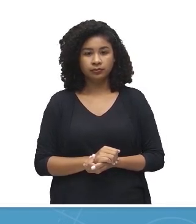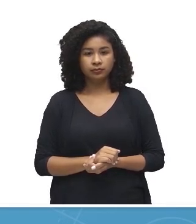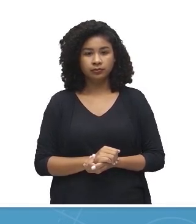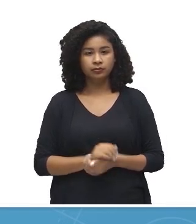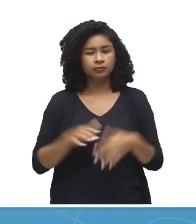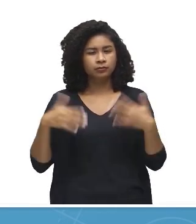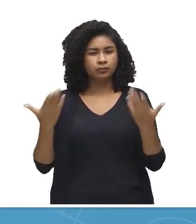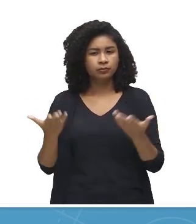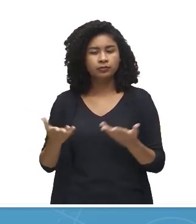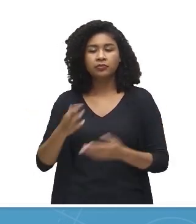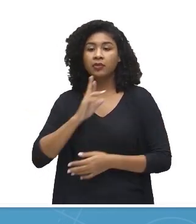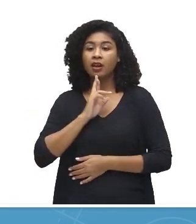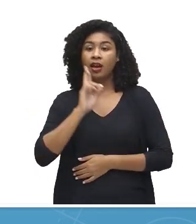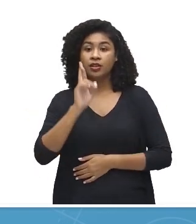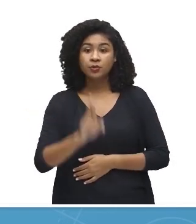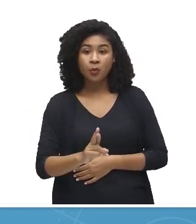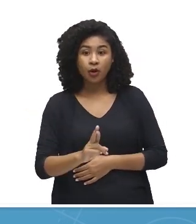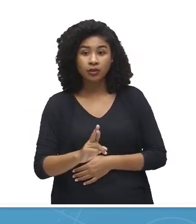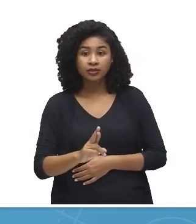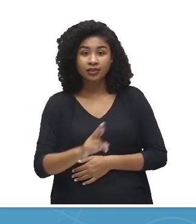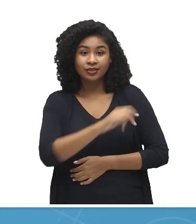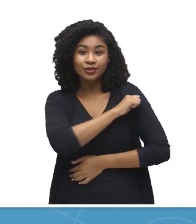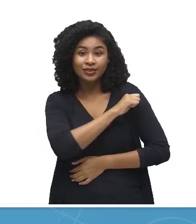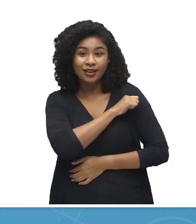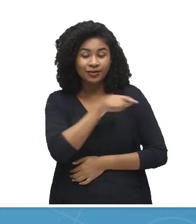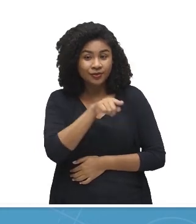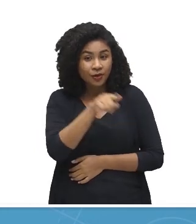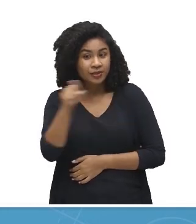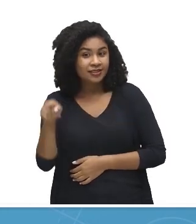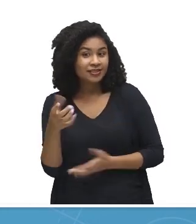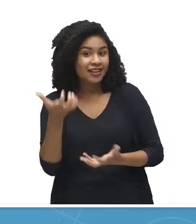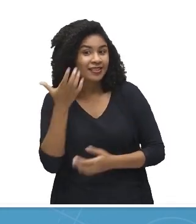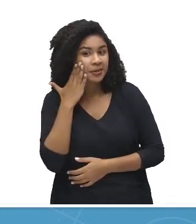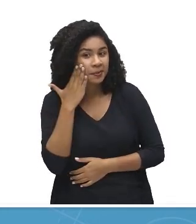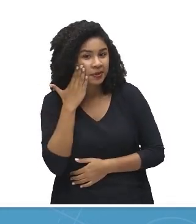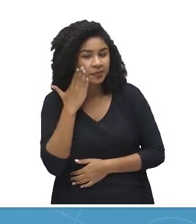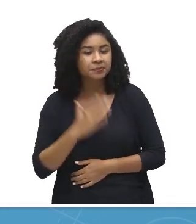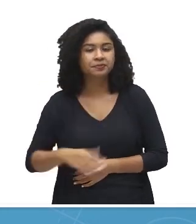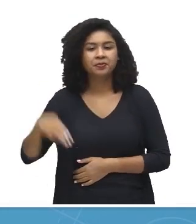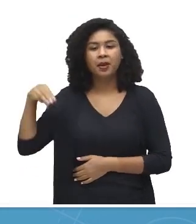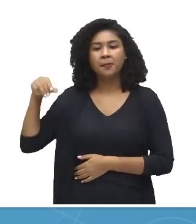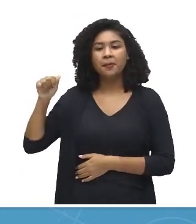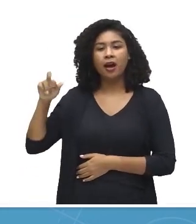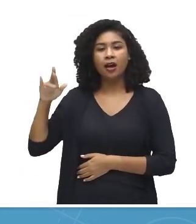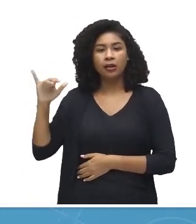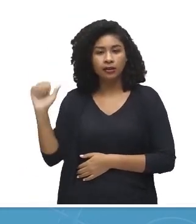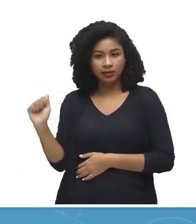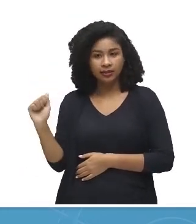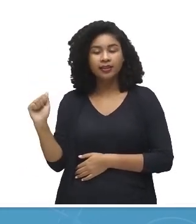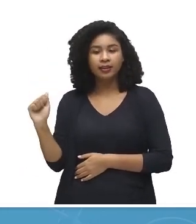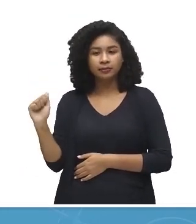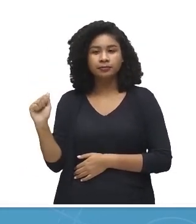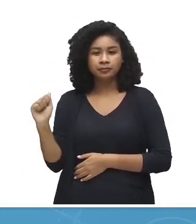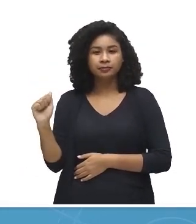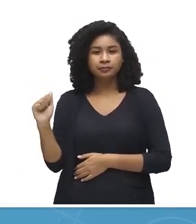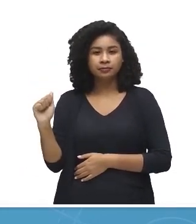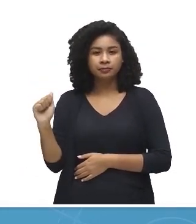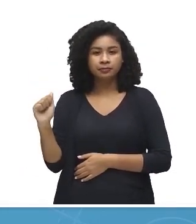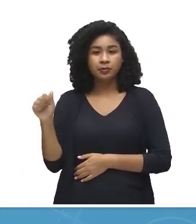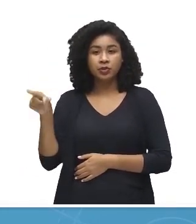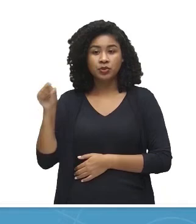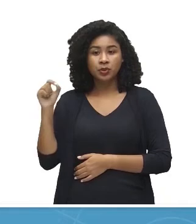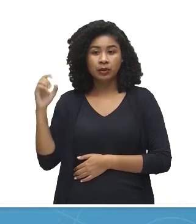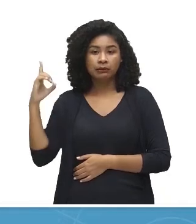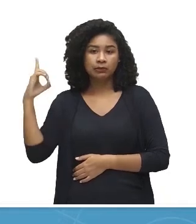ver aí as respostas dos nossos alunos. Então, olha ali, a Maria Eduarda, ela colocou que na primeira é a letra D,